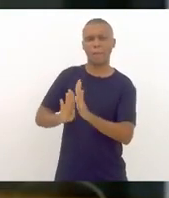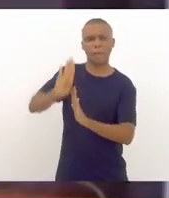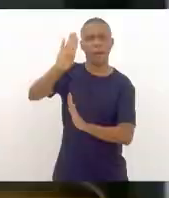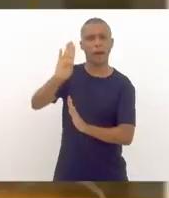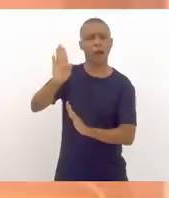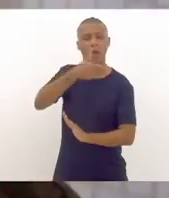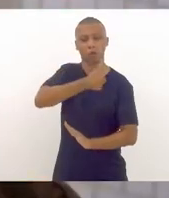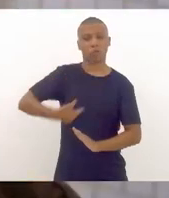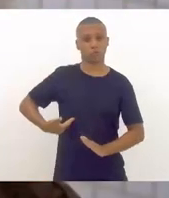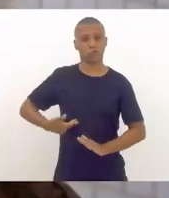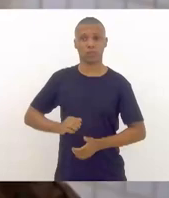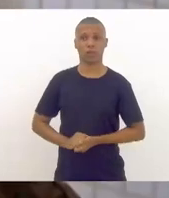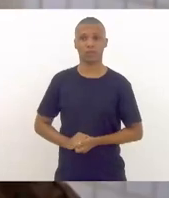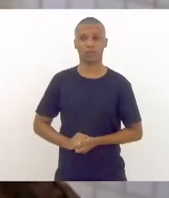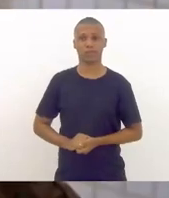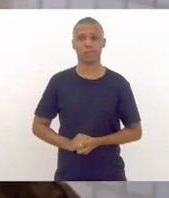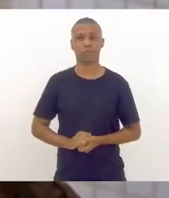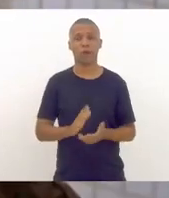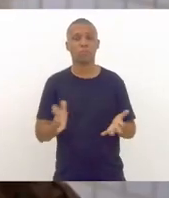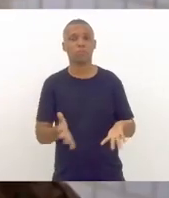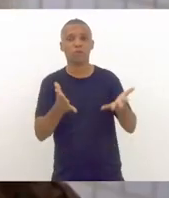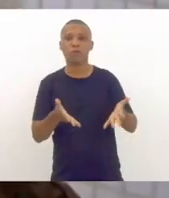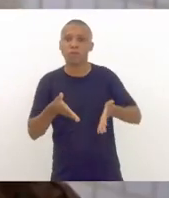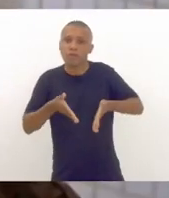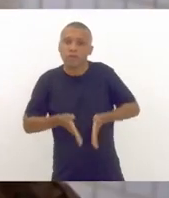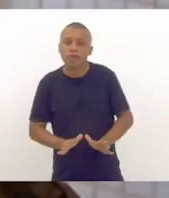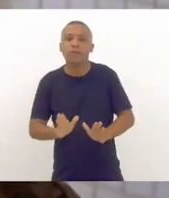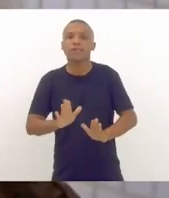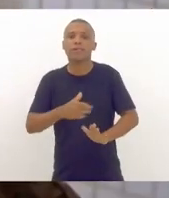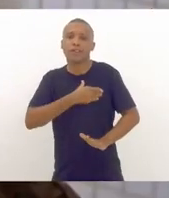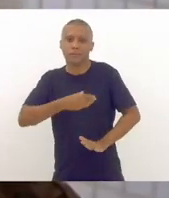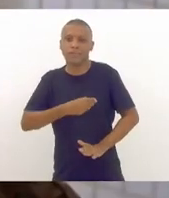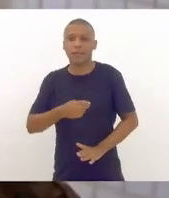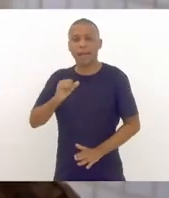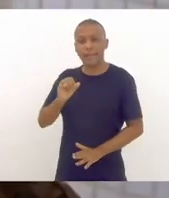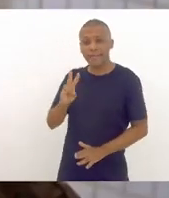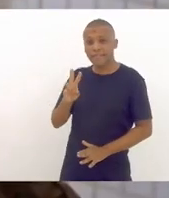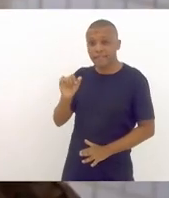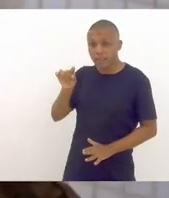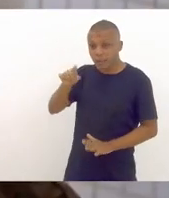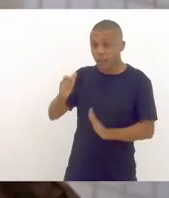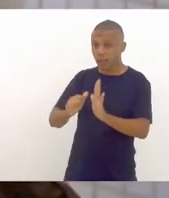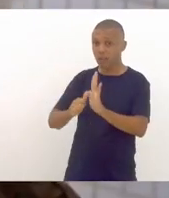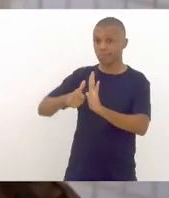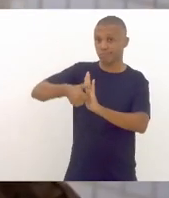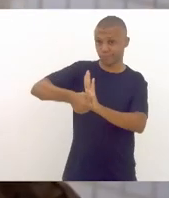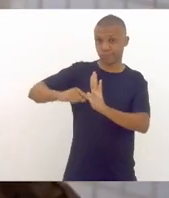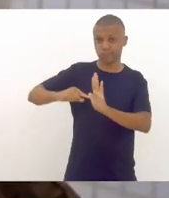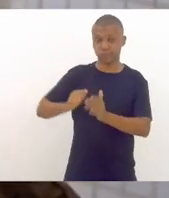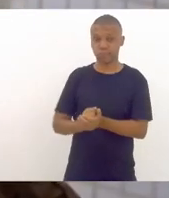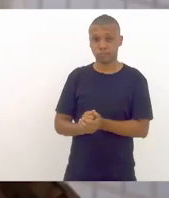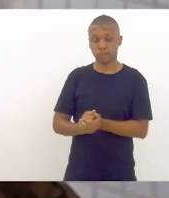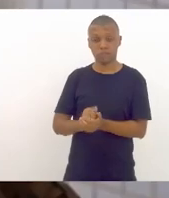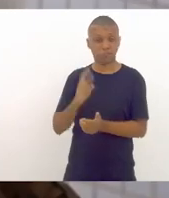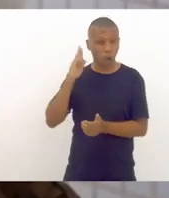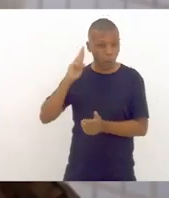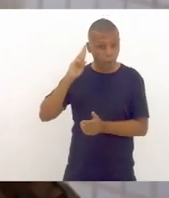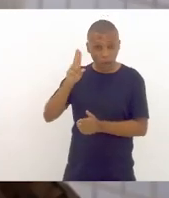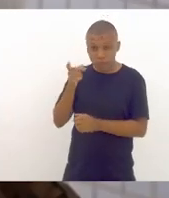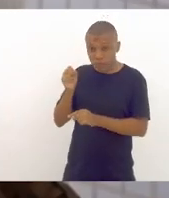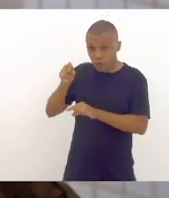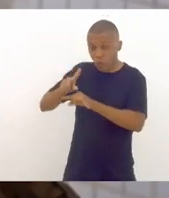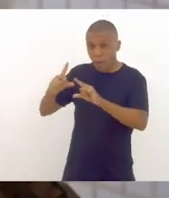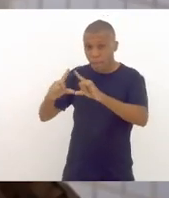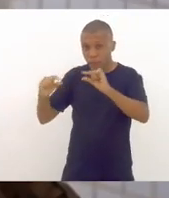estado. Motivado pelo nascimento de sua filha Ive, que tem síndrome de Down, Romário chegou a Brasília para defender a causa